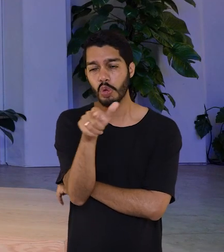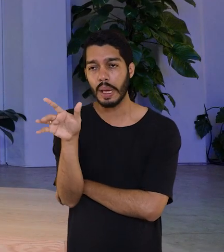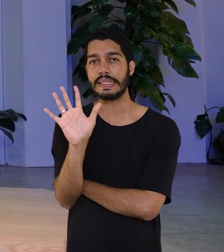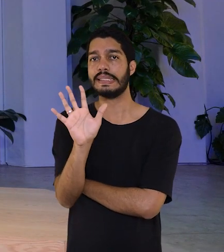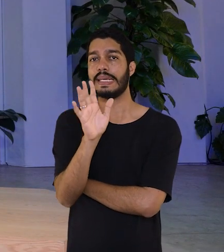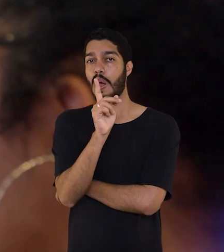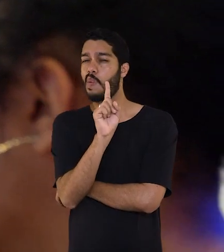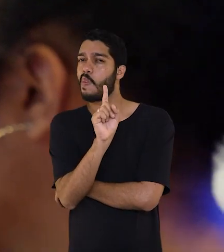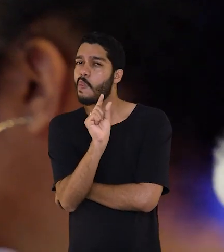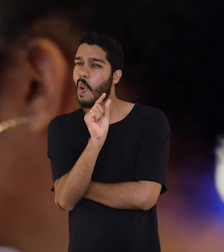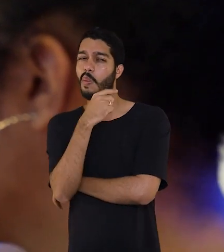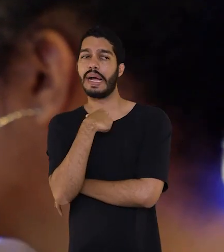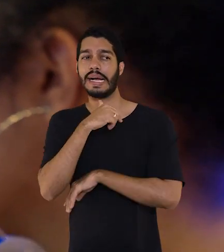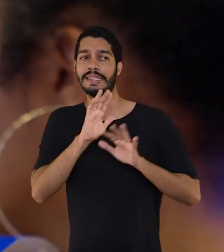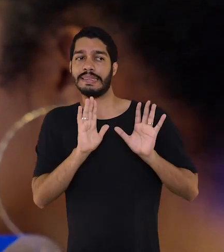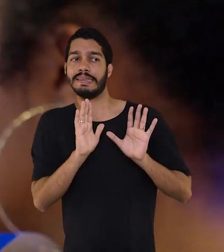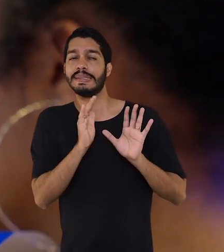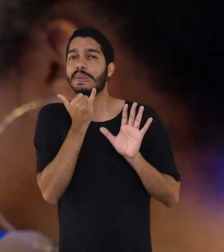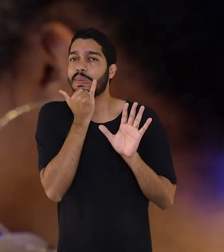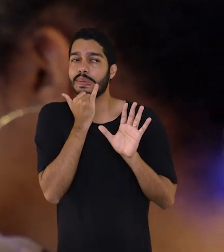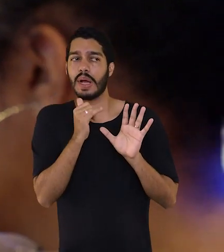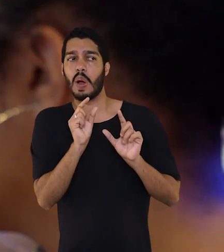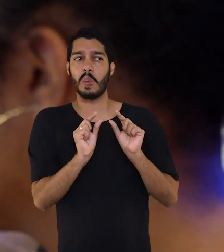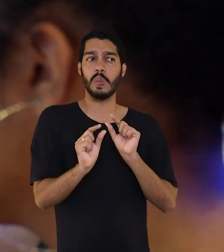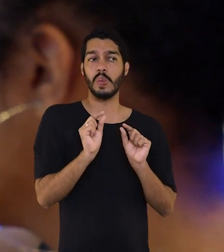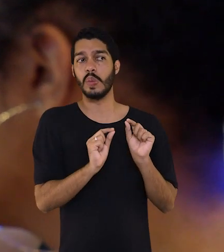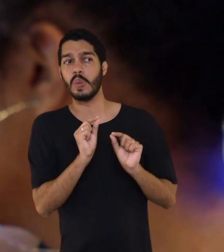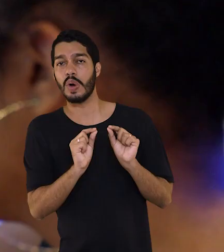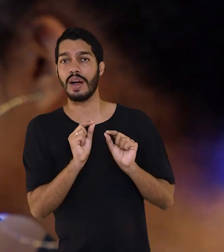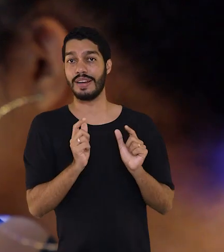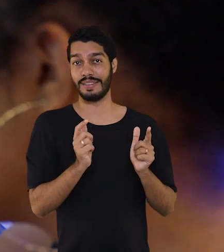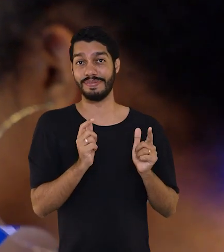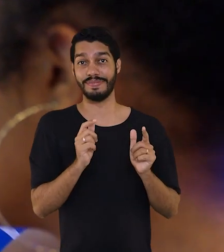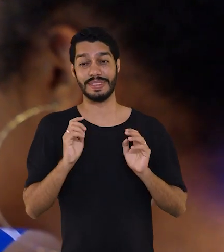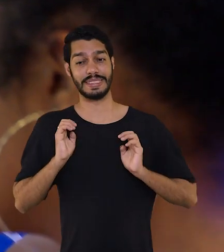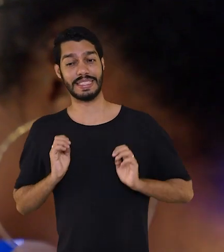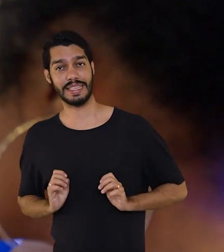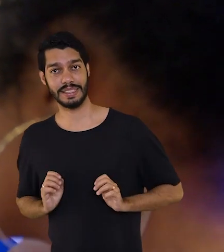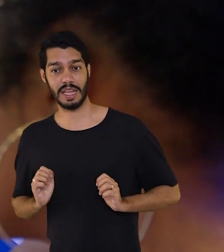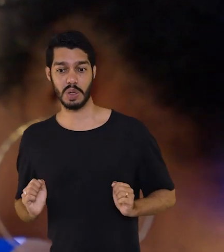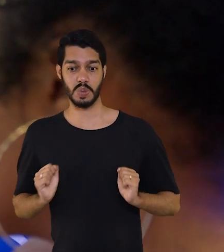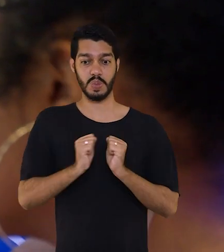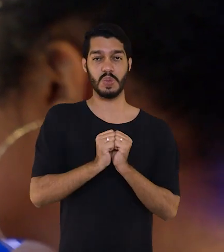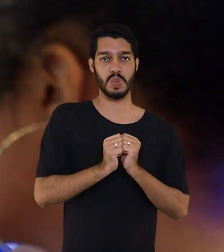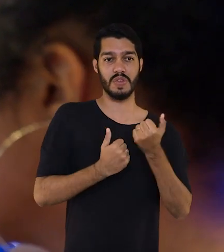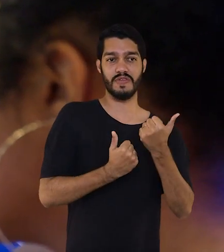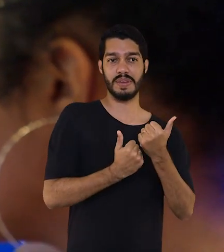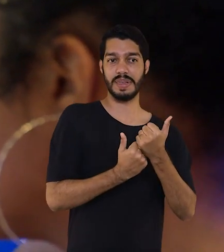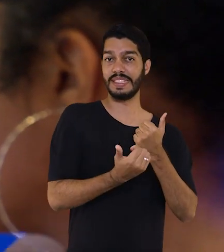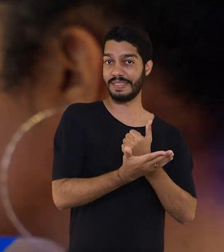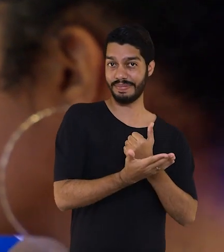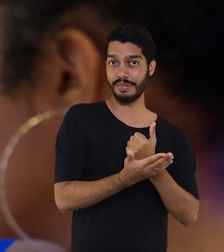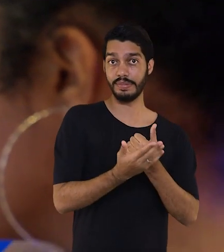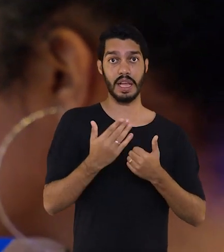a parte profissional, me bate alguns receios. Porque bate muito nessa questão da ética junto com a